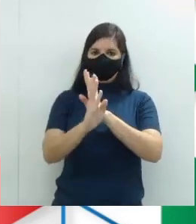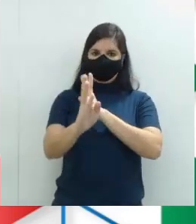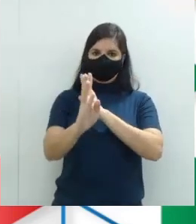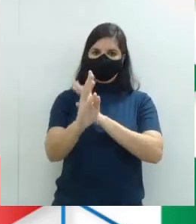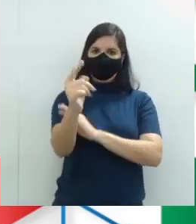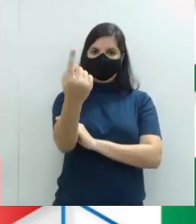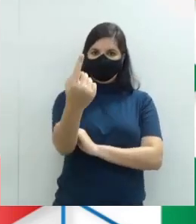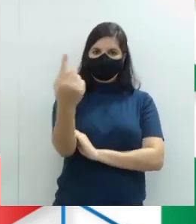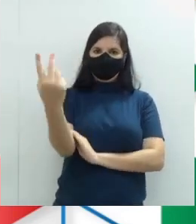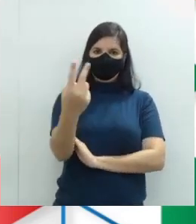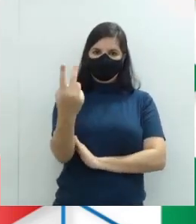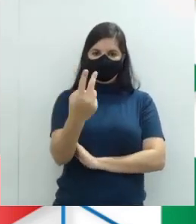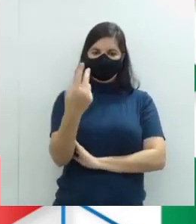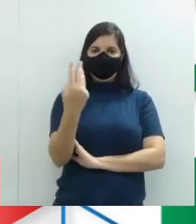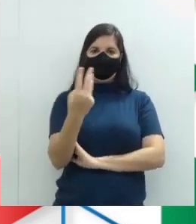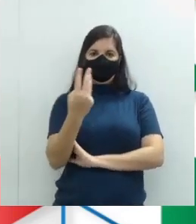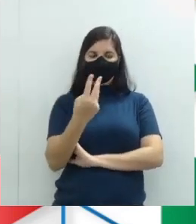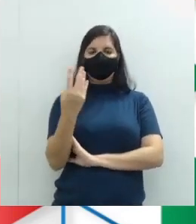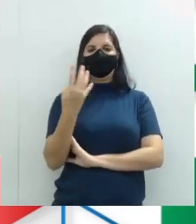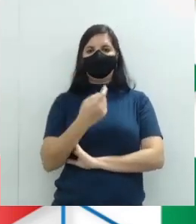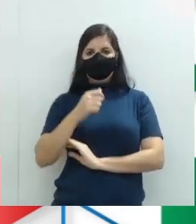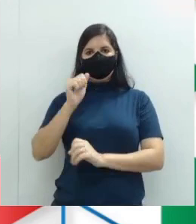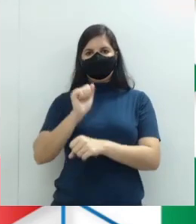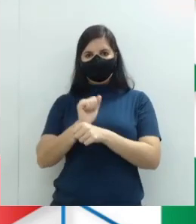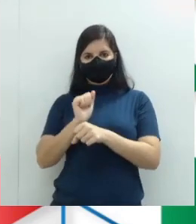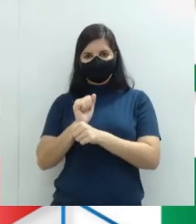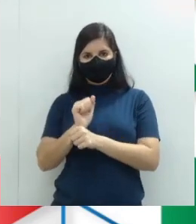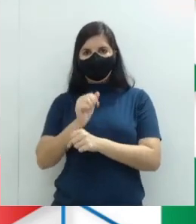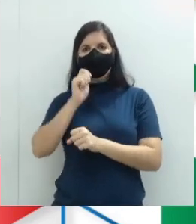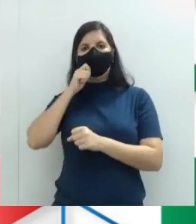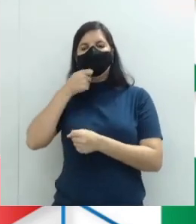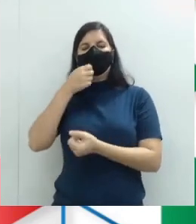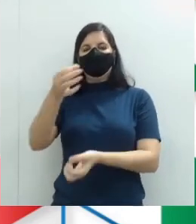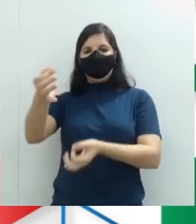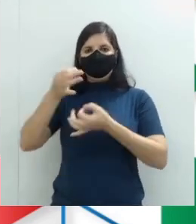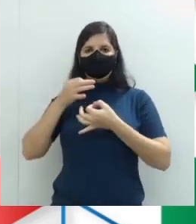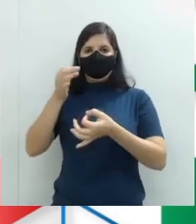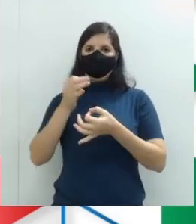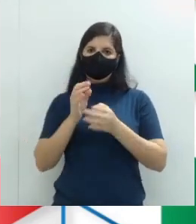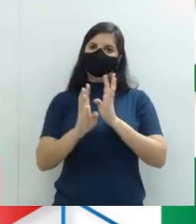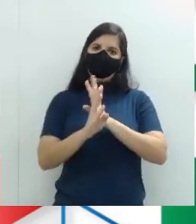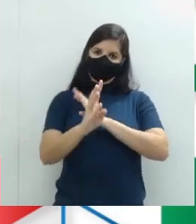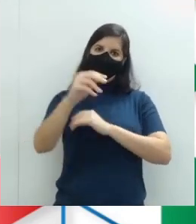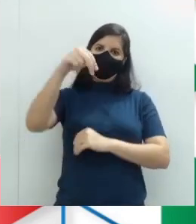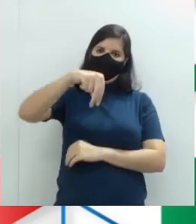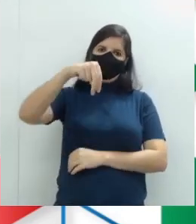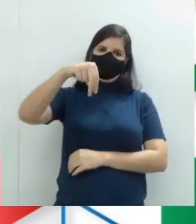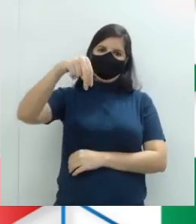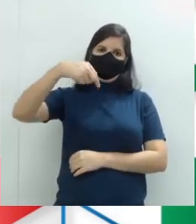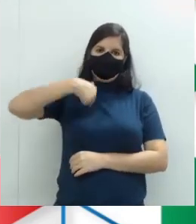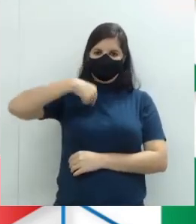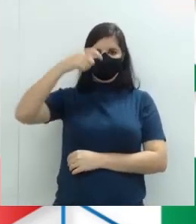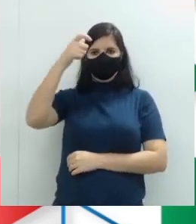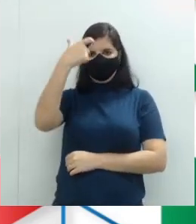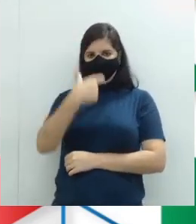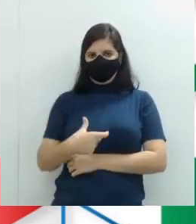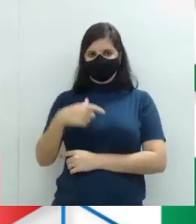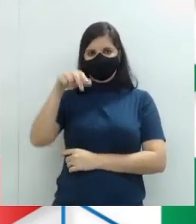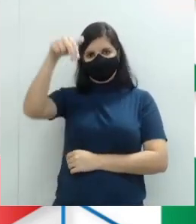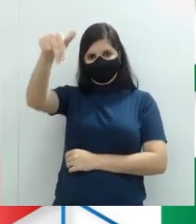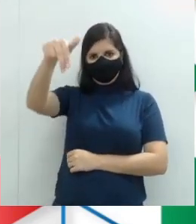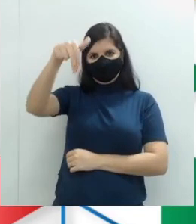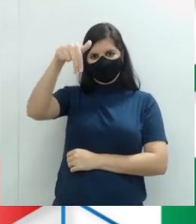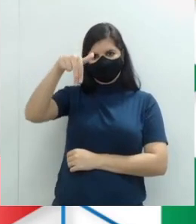o segundo que está esperando, o primeiro ser atendido, o terceiro. Então, esse é n, eu vou representar pela posição dele,